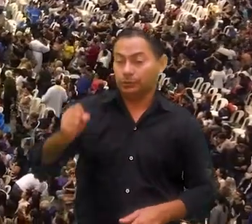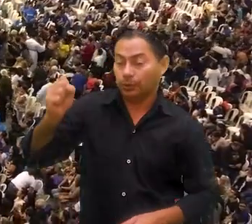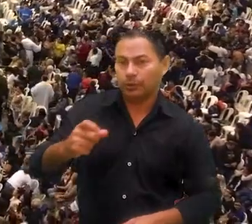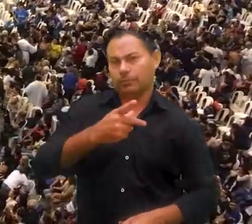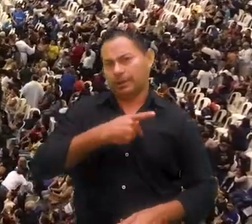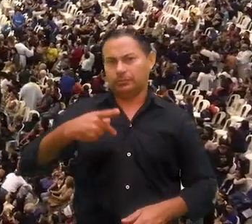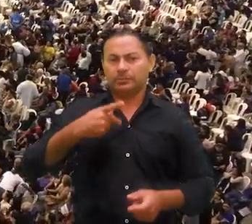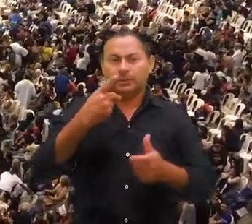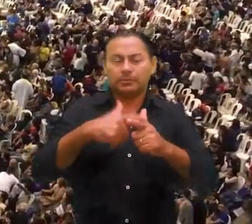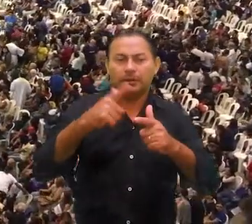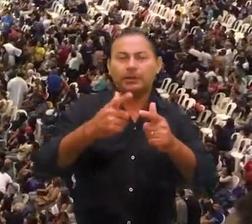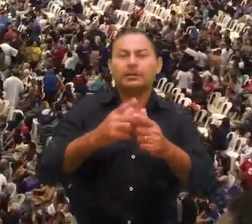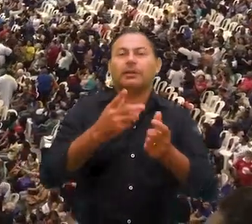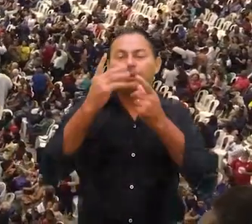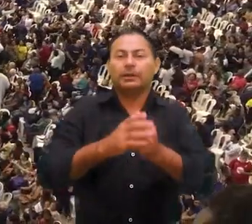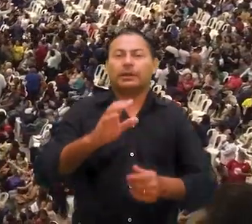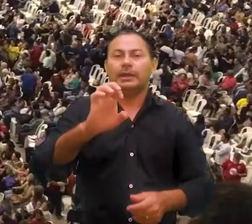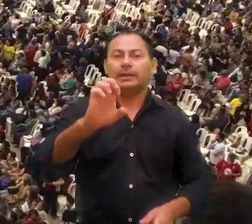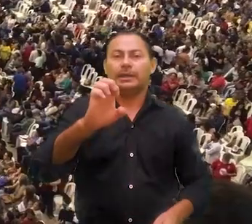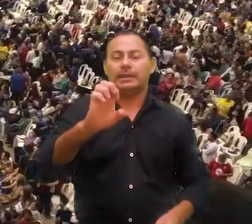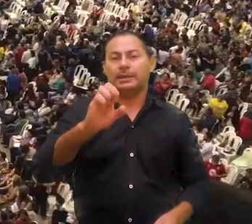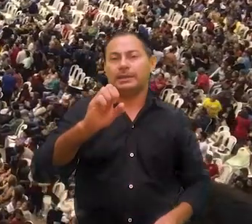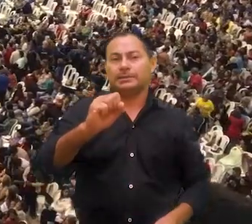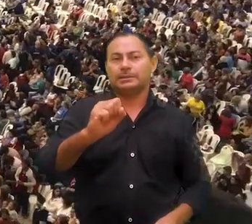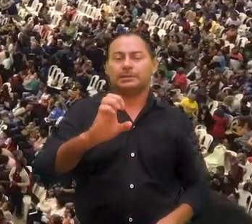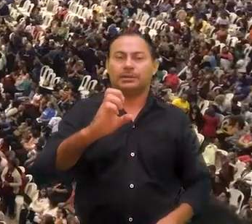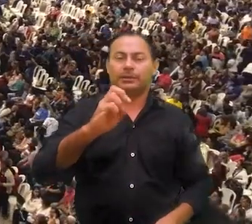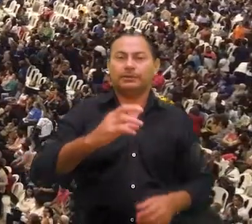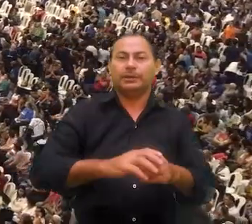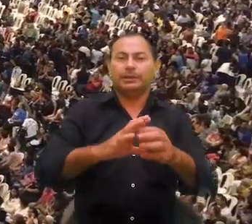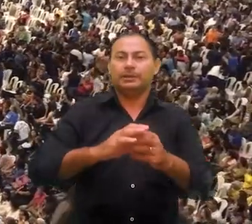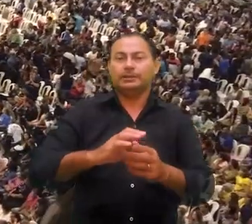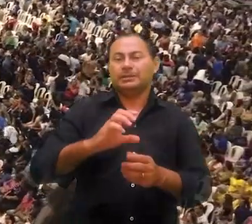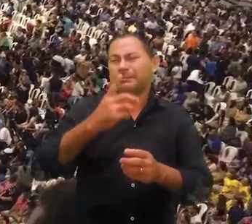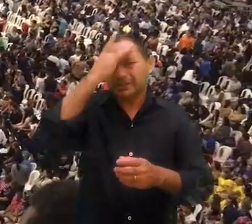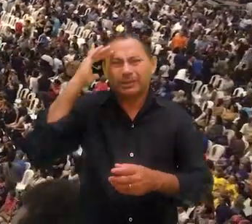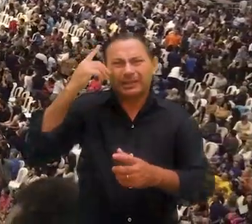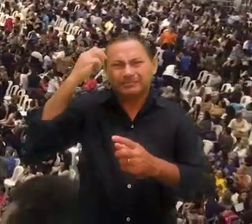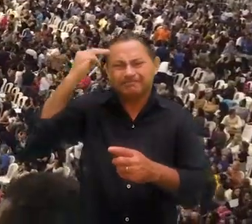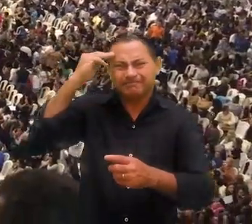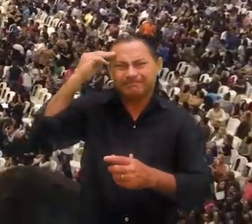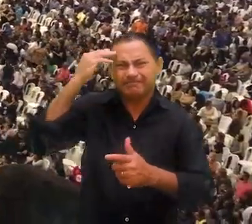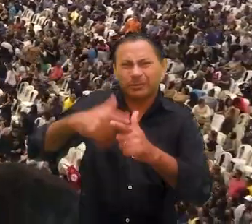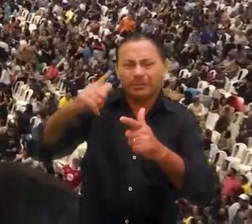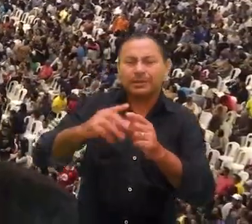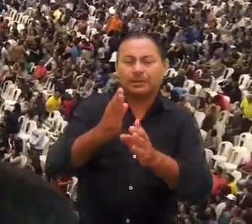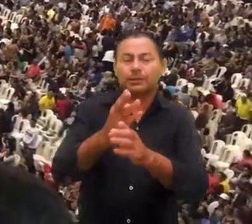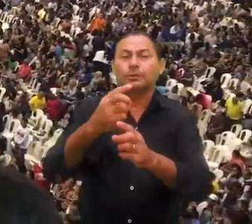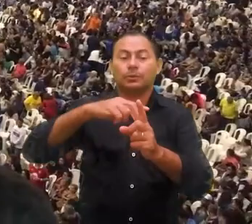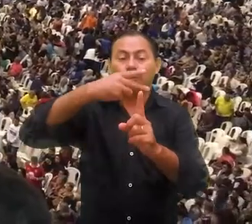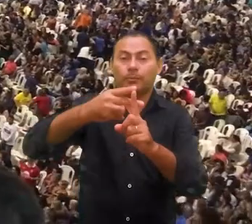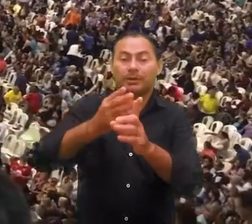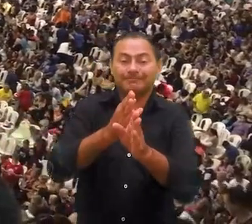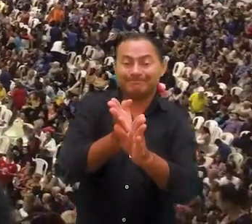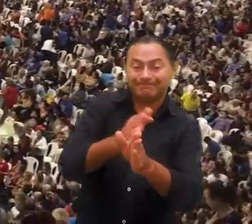deste problema, ao qual chamo de esquizofrenia espiritual, mais do que qualquer outro. São pessoas que têm visão dupla, que